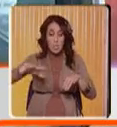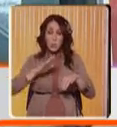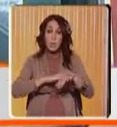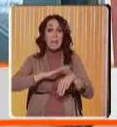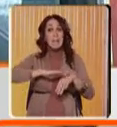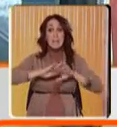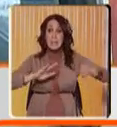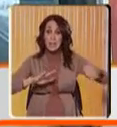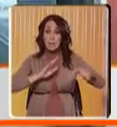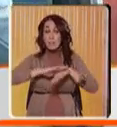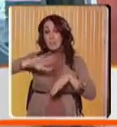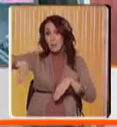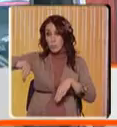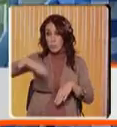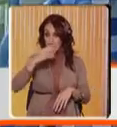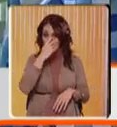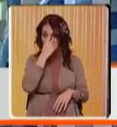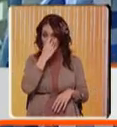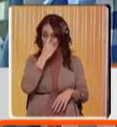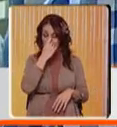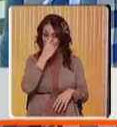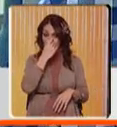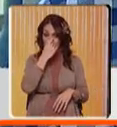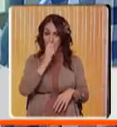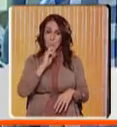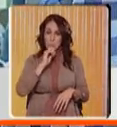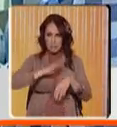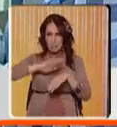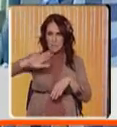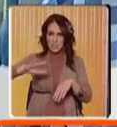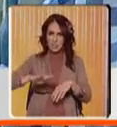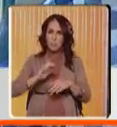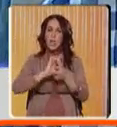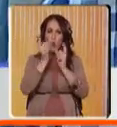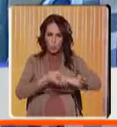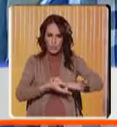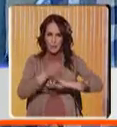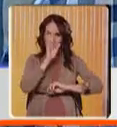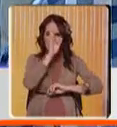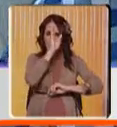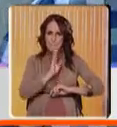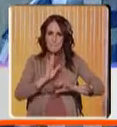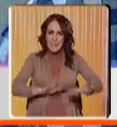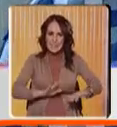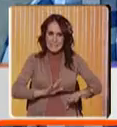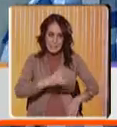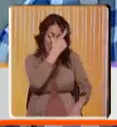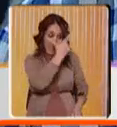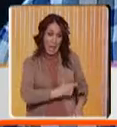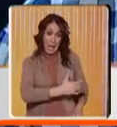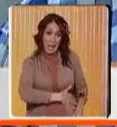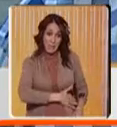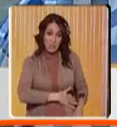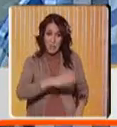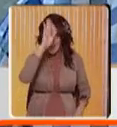direito. Penso que é o direito. Se não me engano, o direito. Acho que é algum dróreo, não é? O do lado direito é do